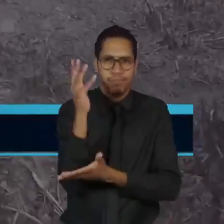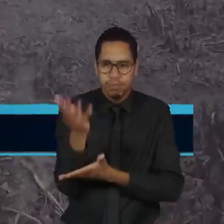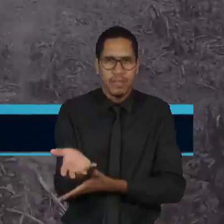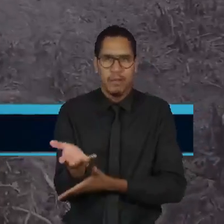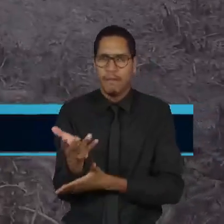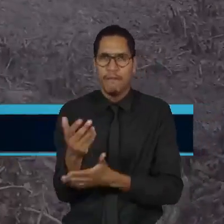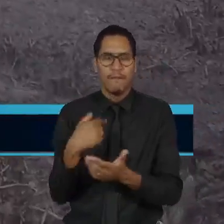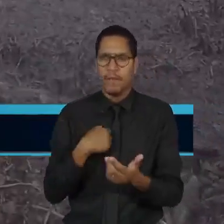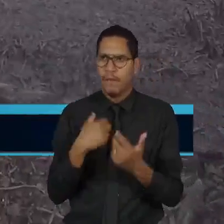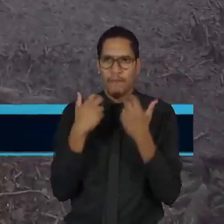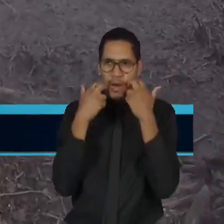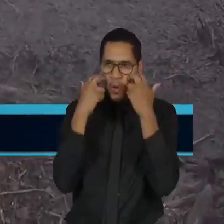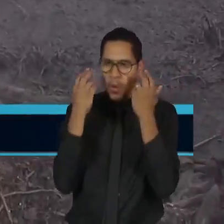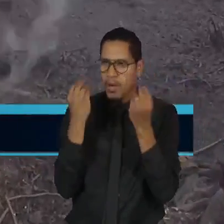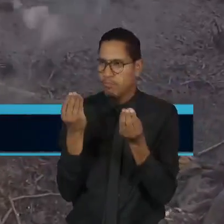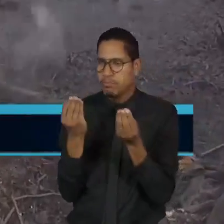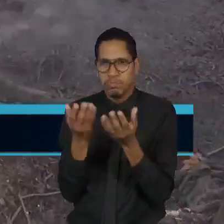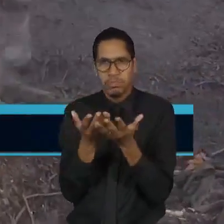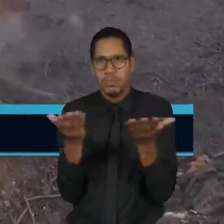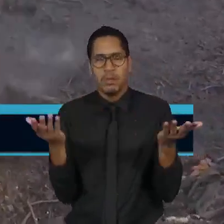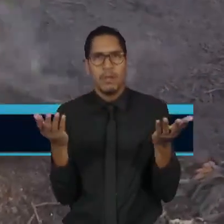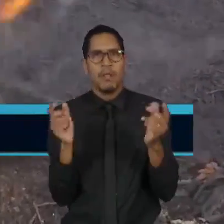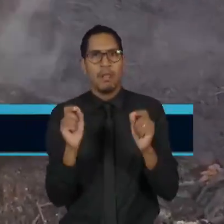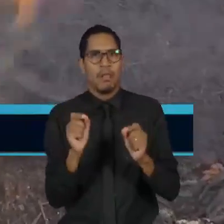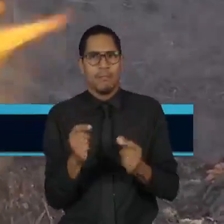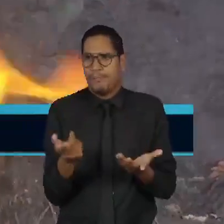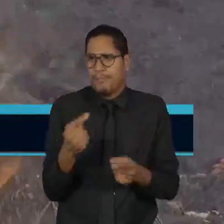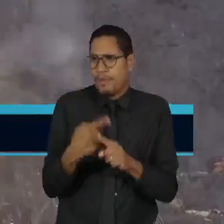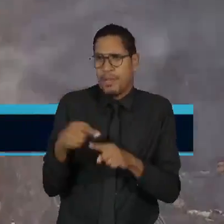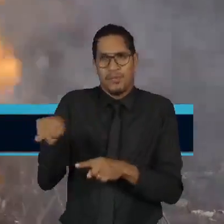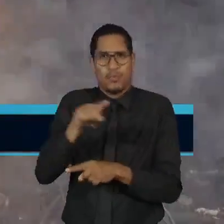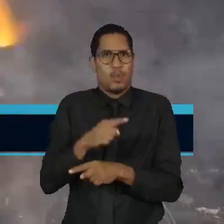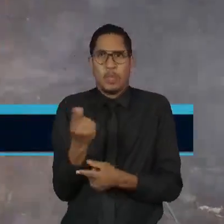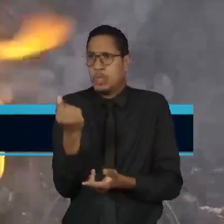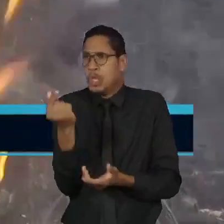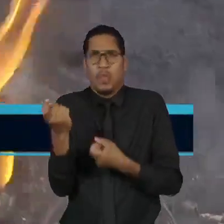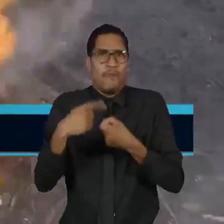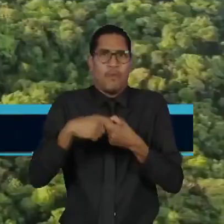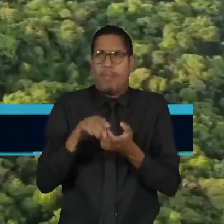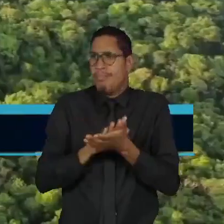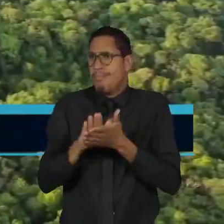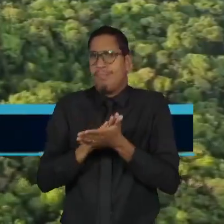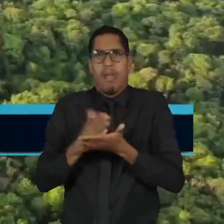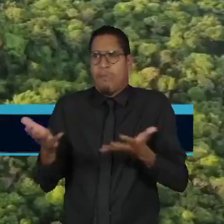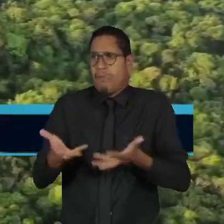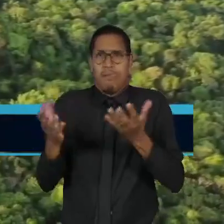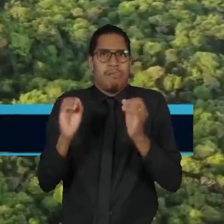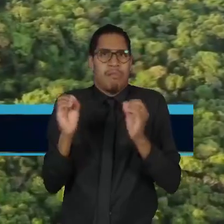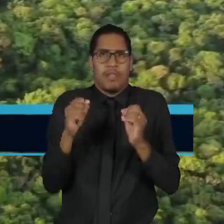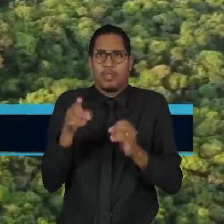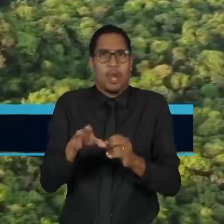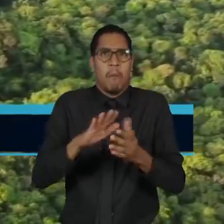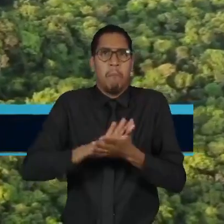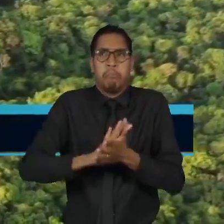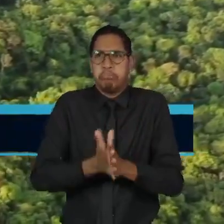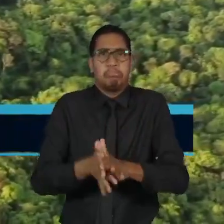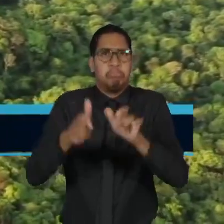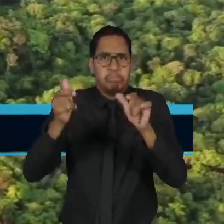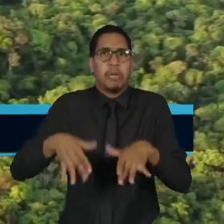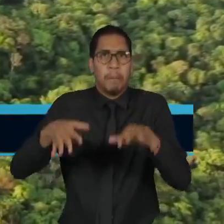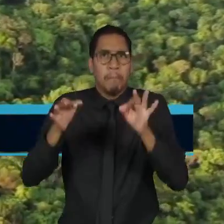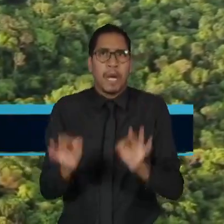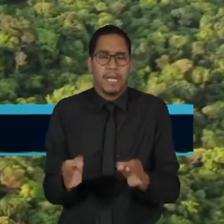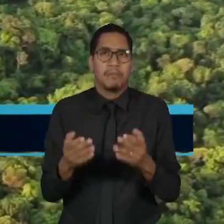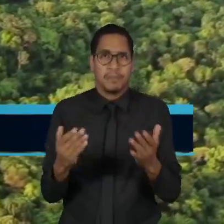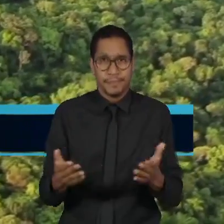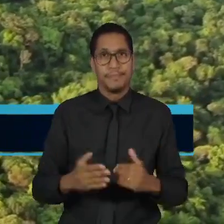não ajuda em nada, ela não dá emprego, ela não gera renda, ela empobrece, inclusive, as regiões que são desmatadas. Degradação é uma etapa